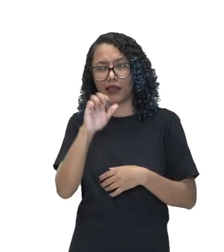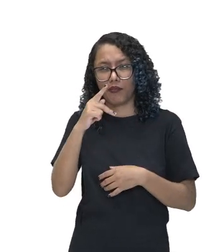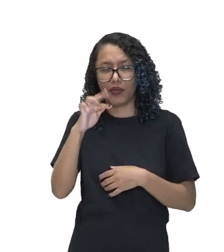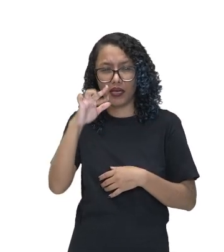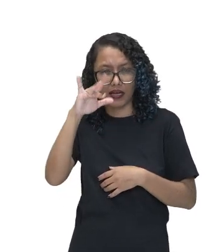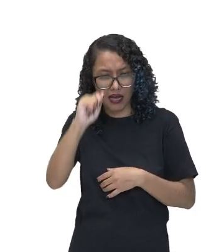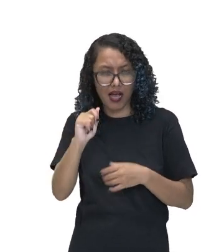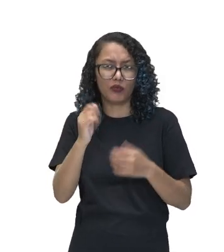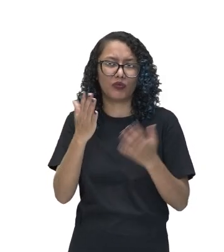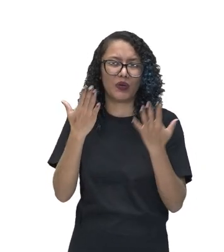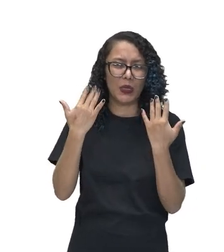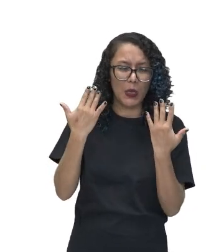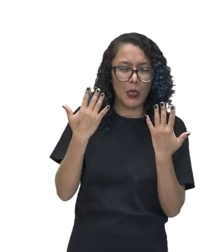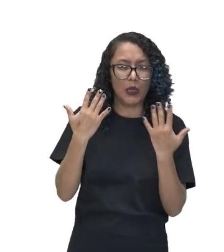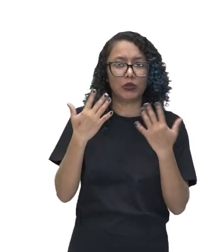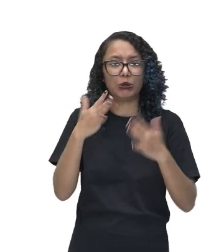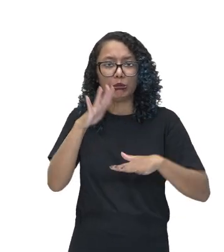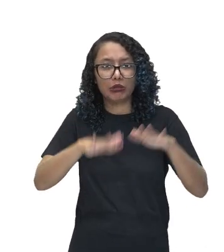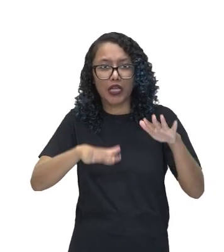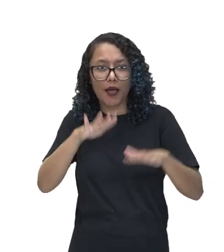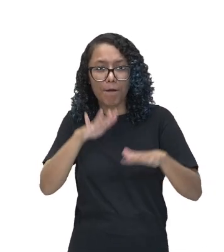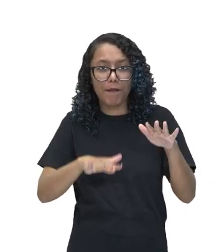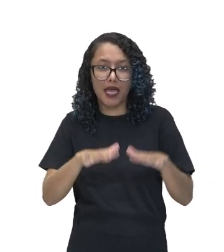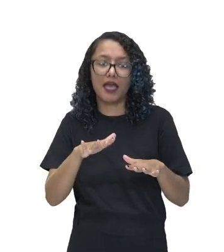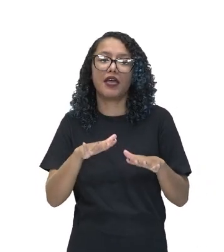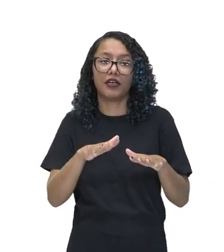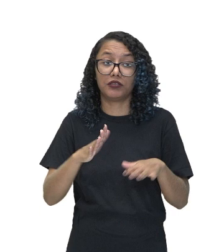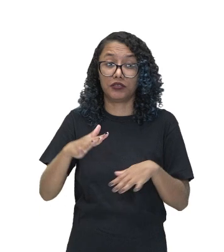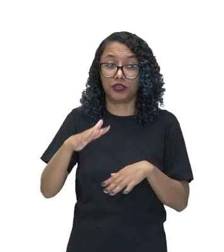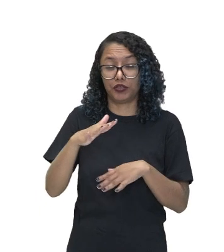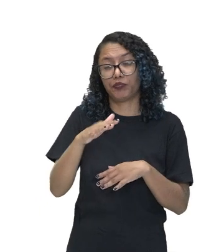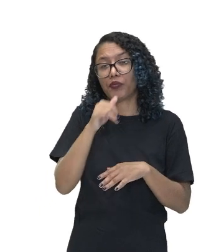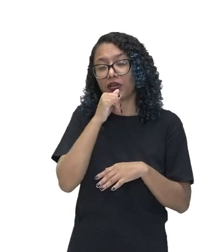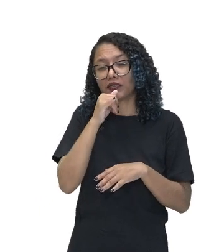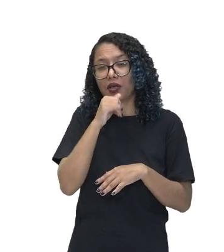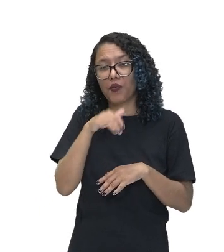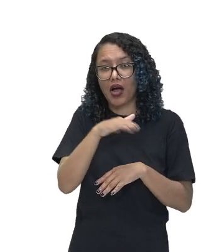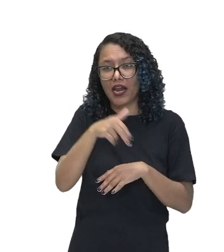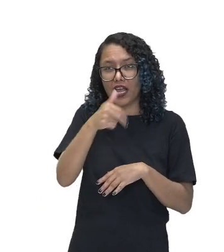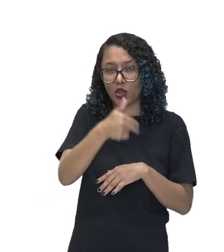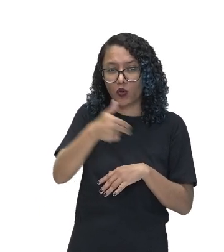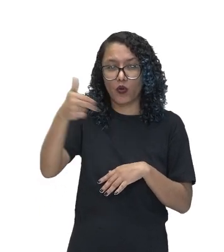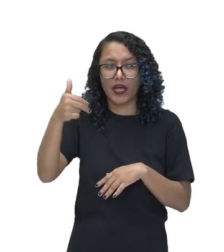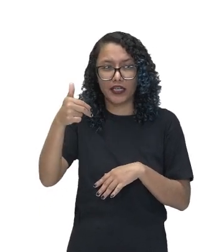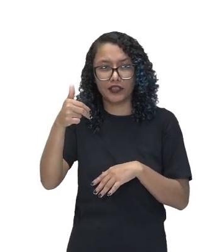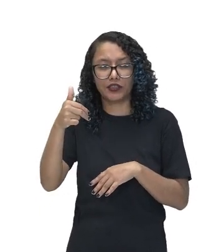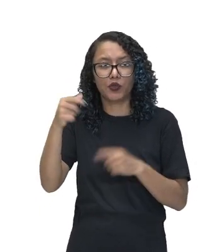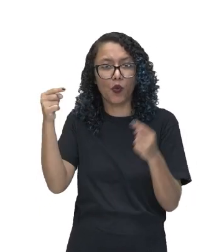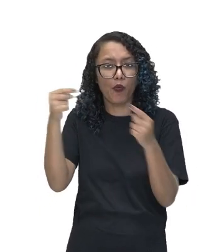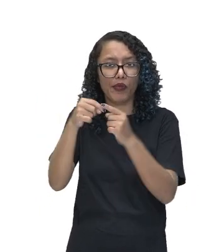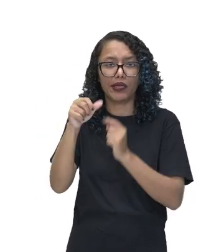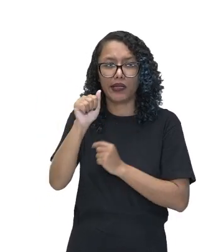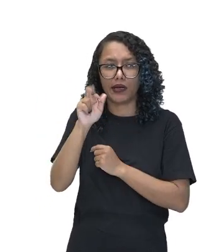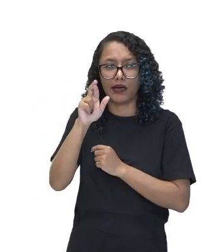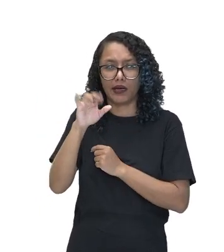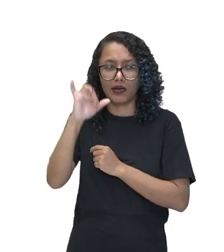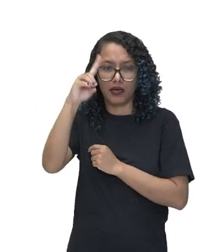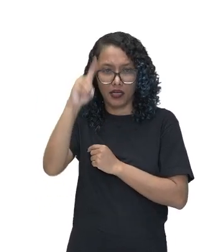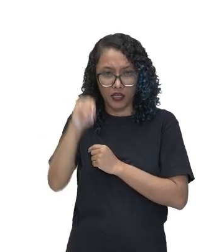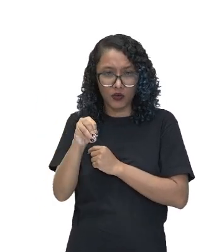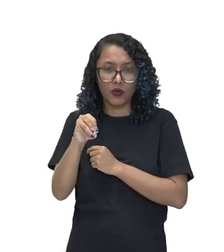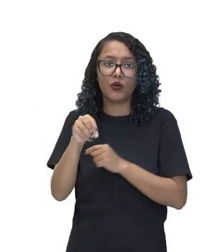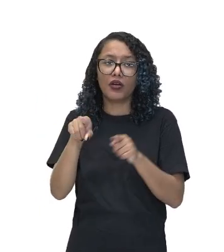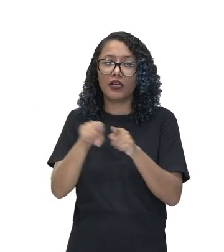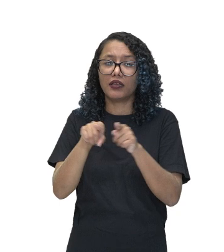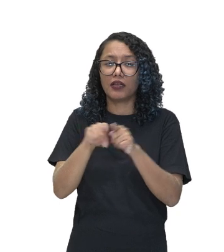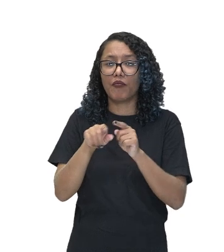subtropicais, que vão variar de árido na sua parte noroeste a subpolar